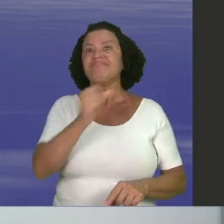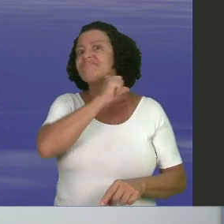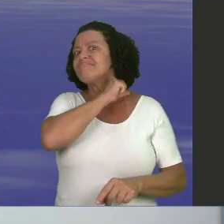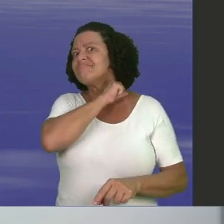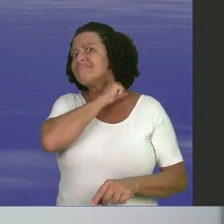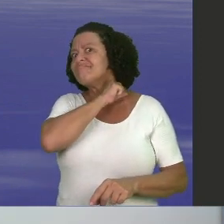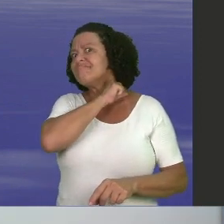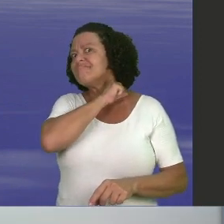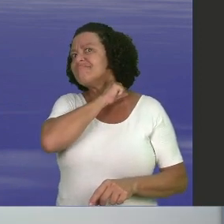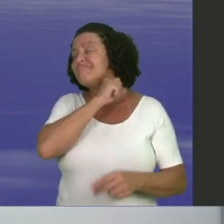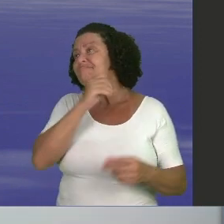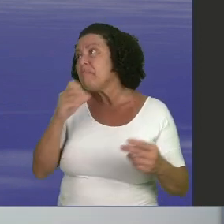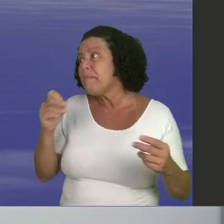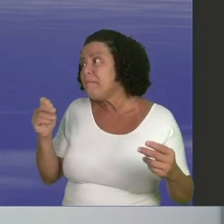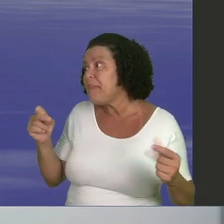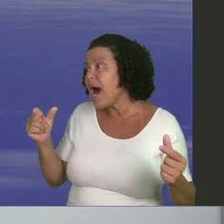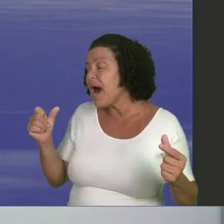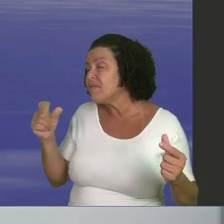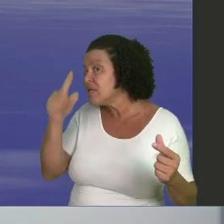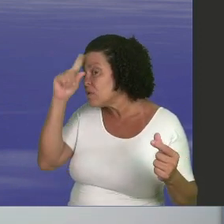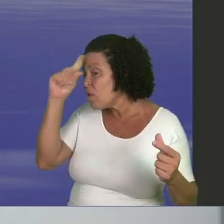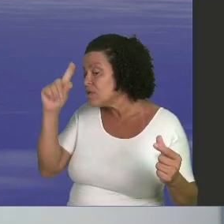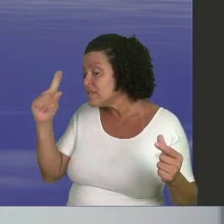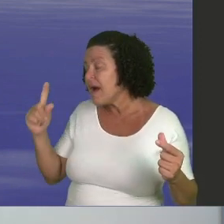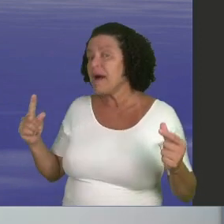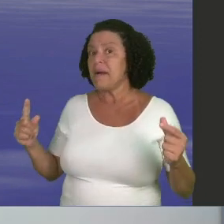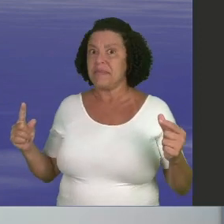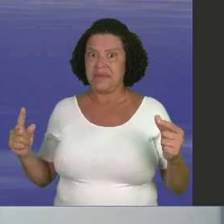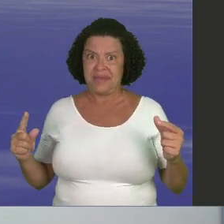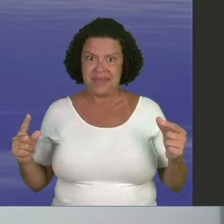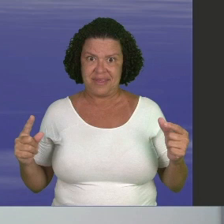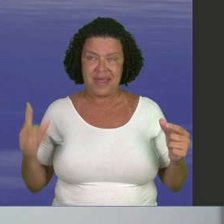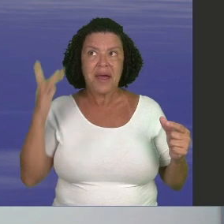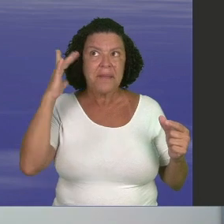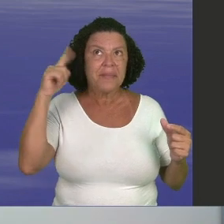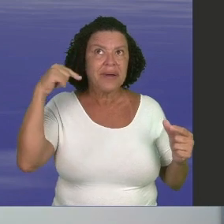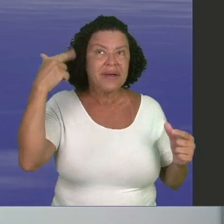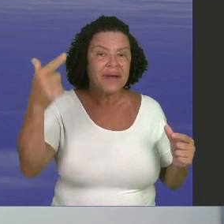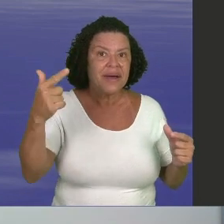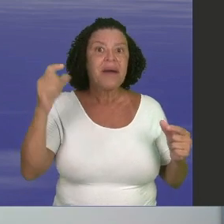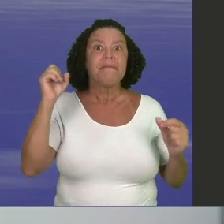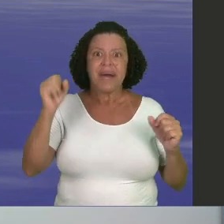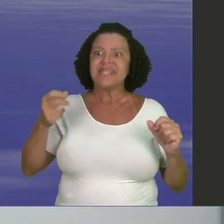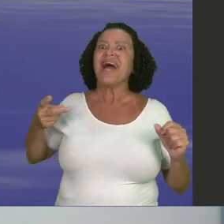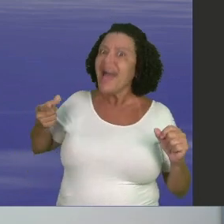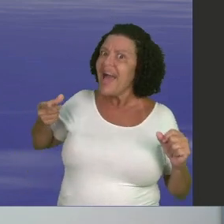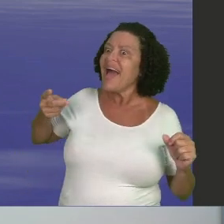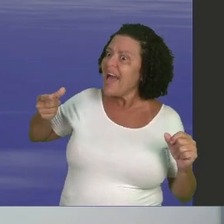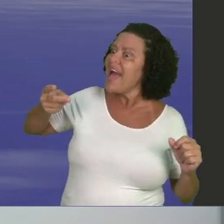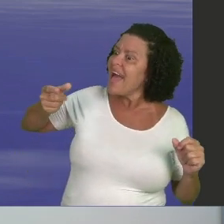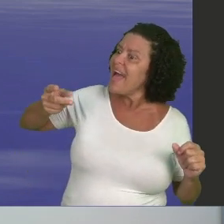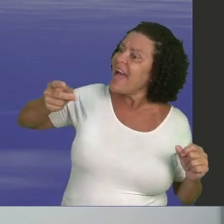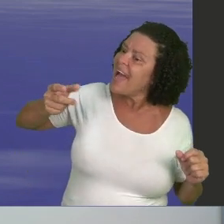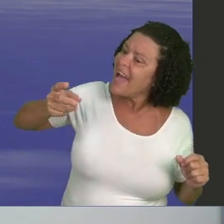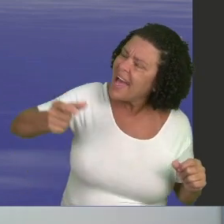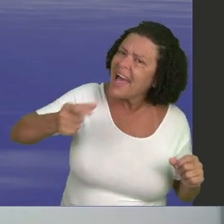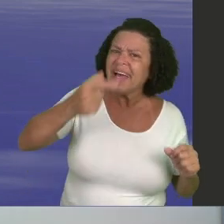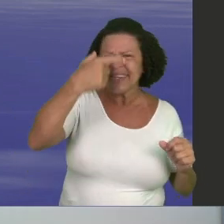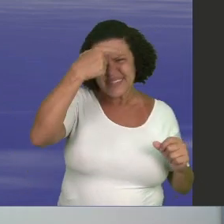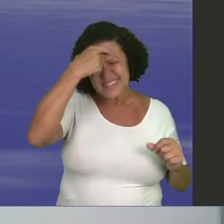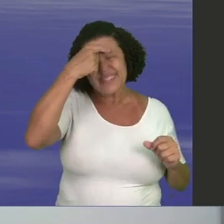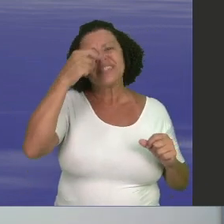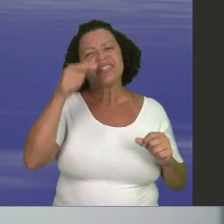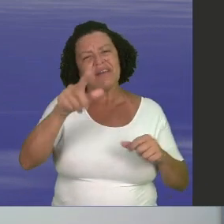nossa existência milenar, infinita. Tenha um pouco mais essa consciência. Só